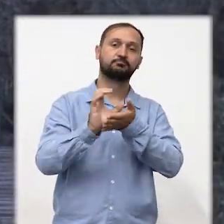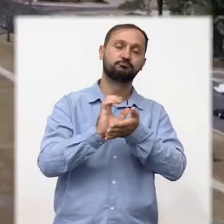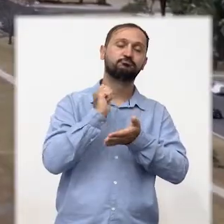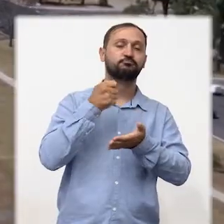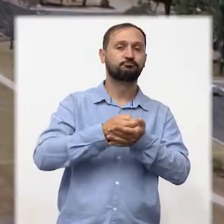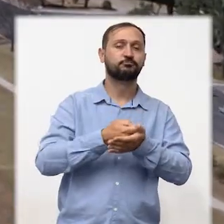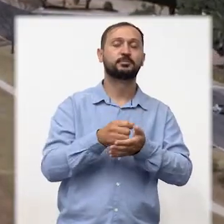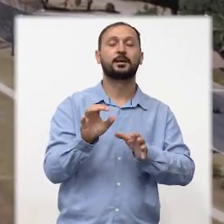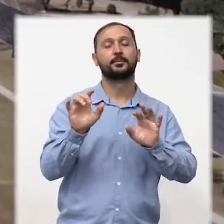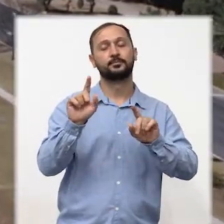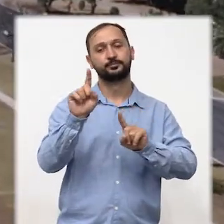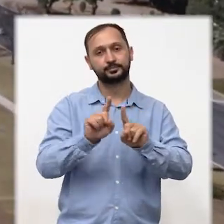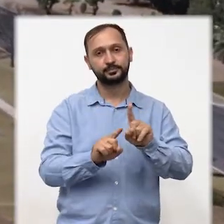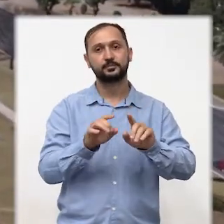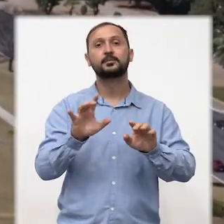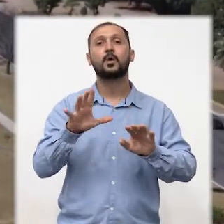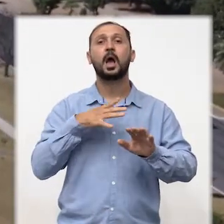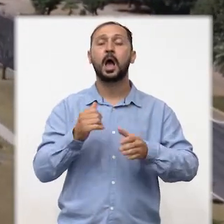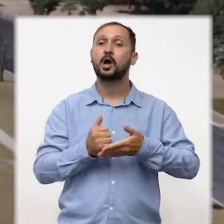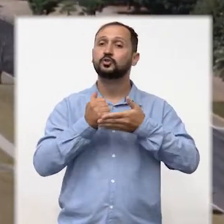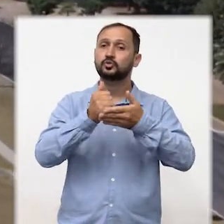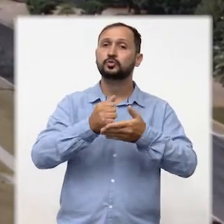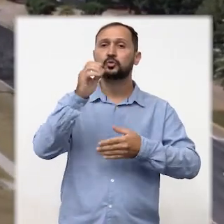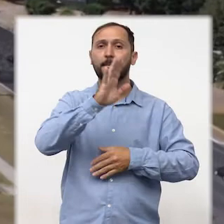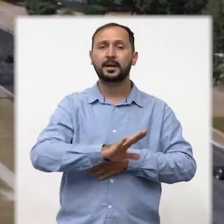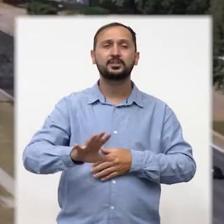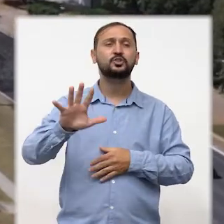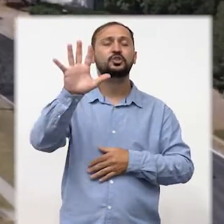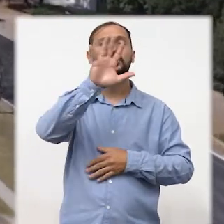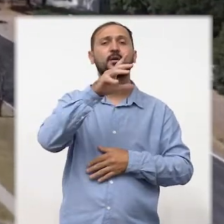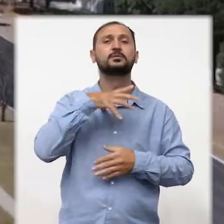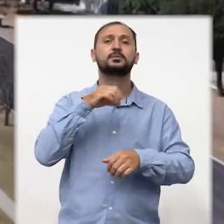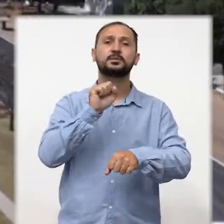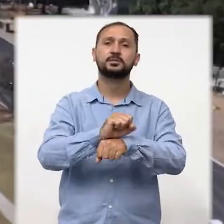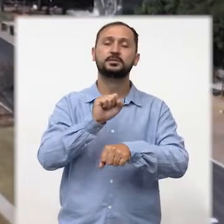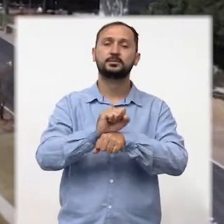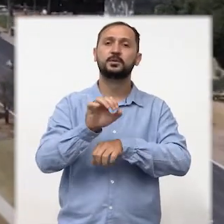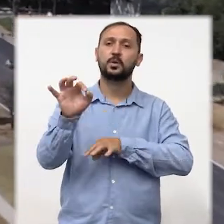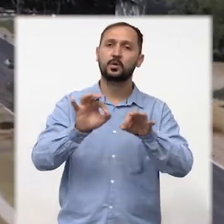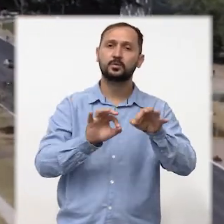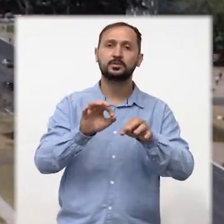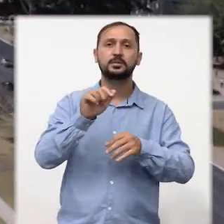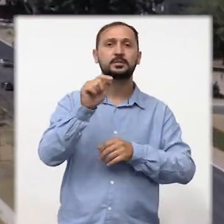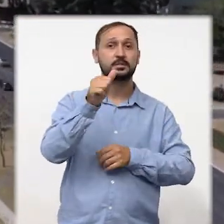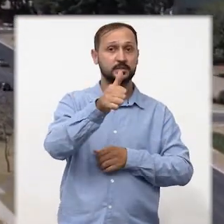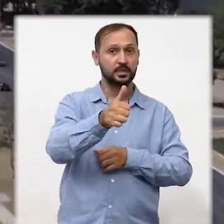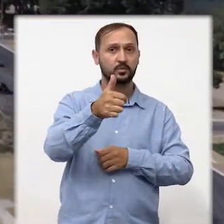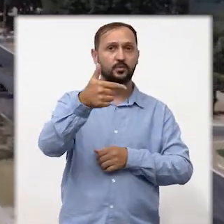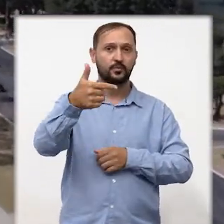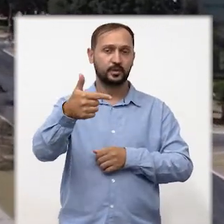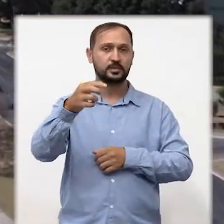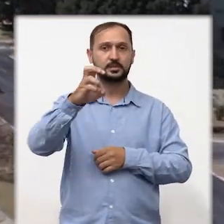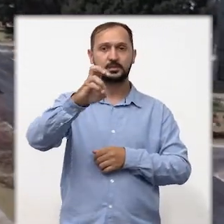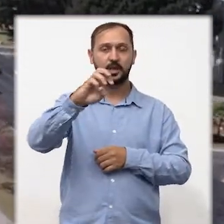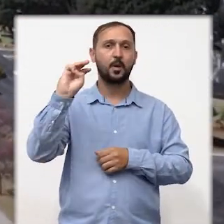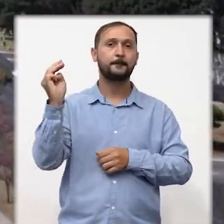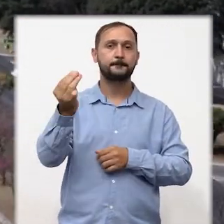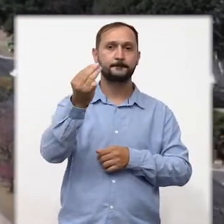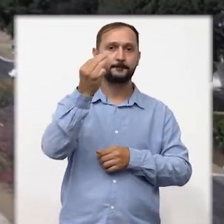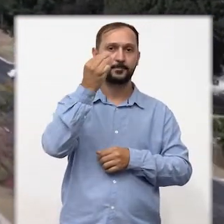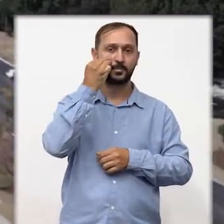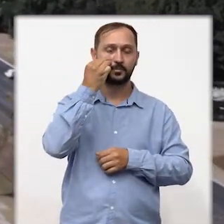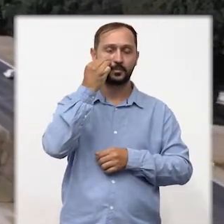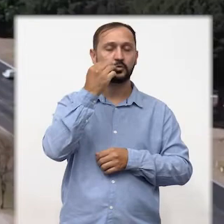ano. Com o socorro, estados e municípios Brasil afora aguardam um pacote de ajuda de R$125 bilhões